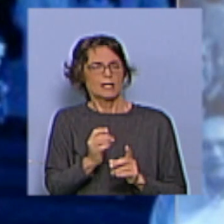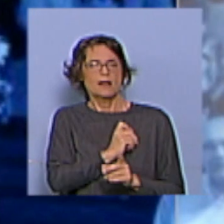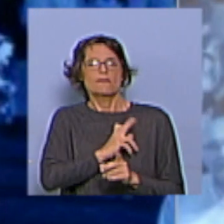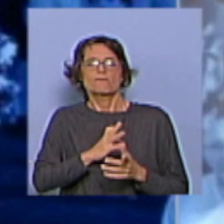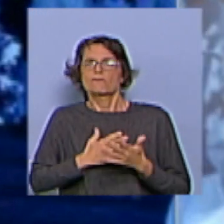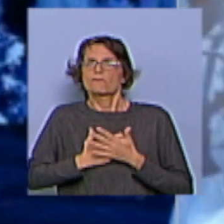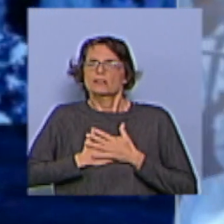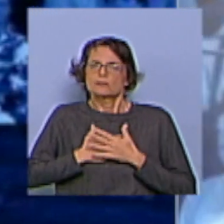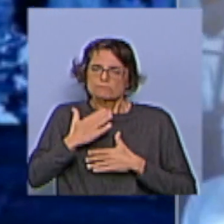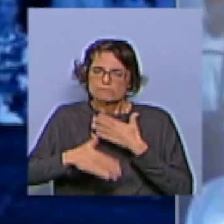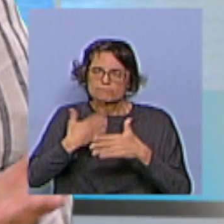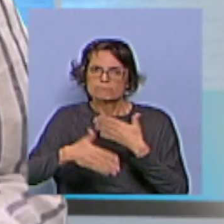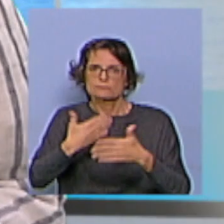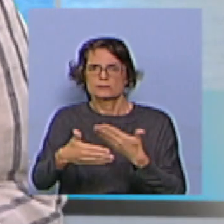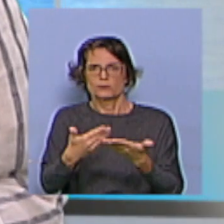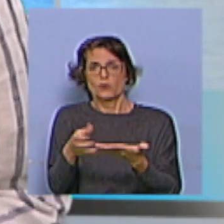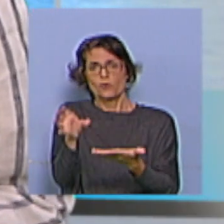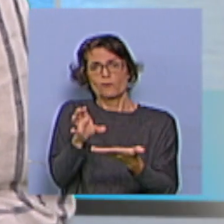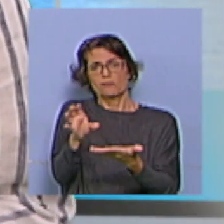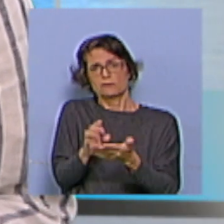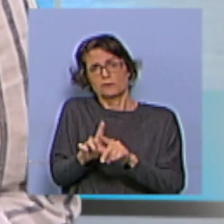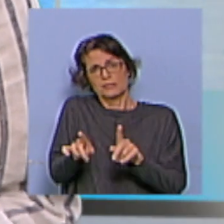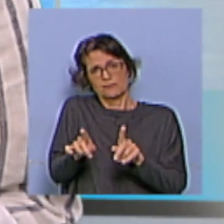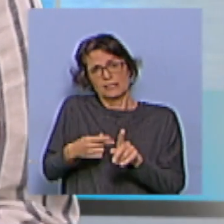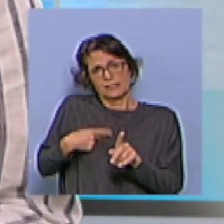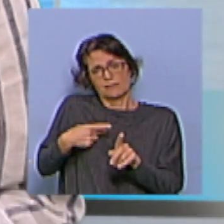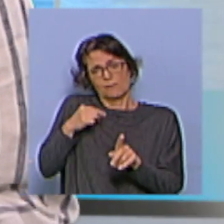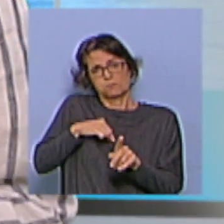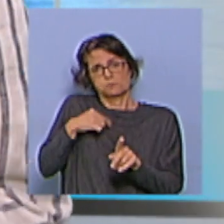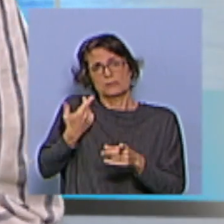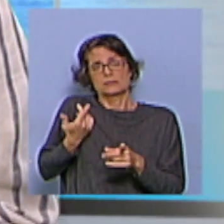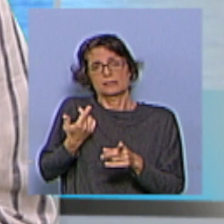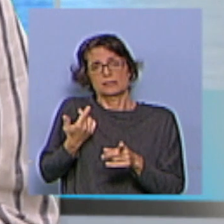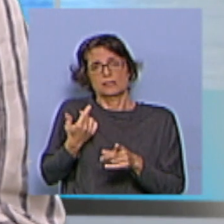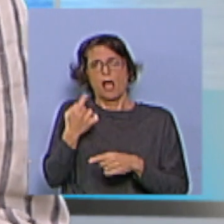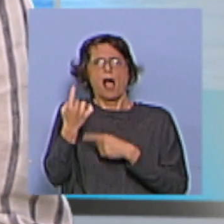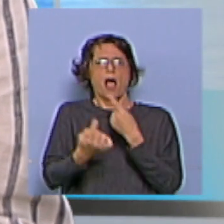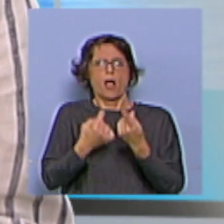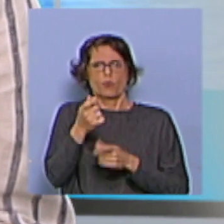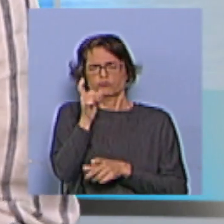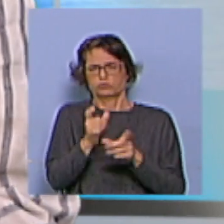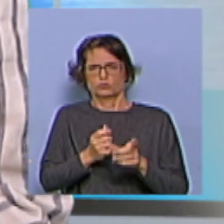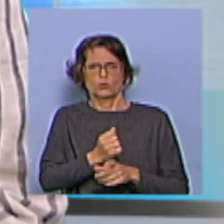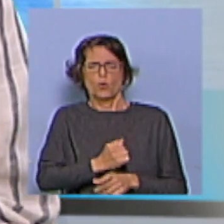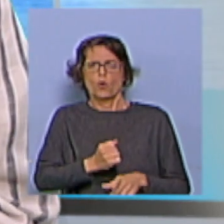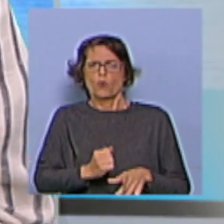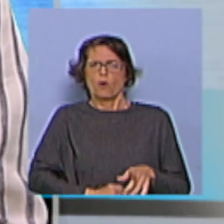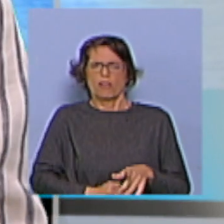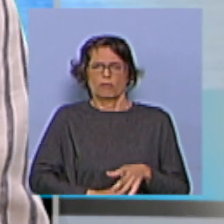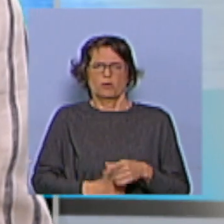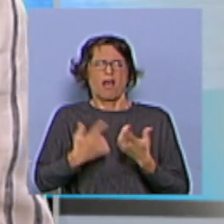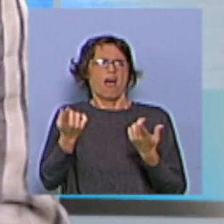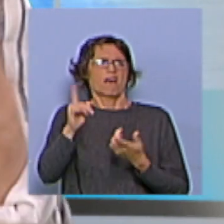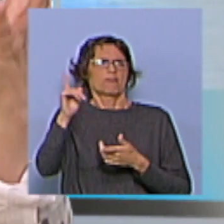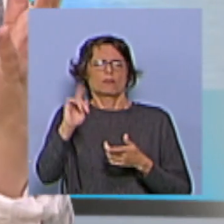Igreja. Alguns mesmo, entre os católicos, viram com grande desânimo, dizendo, não, mas nós vamos rezar